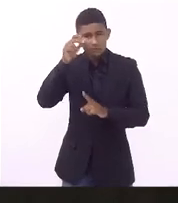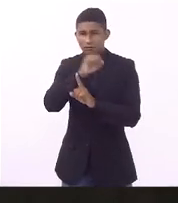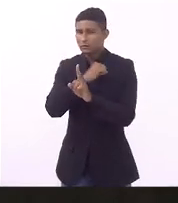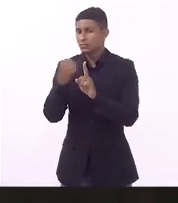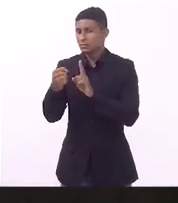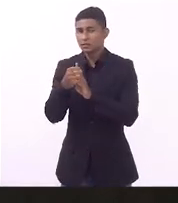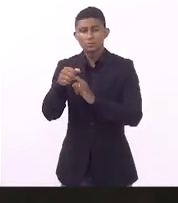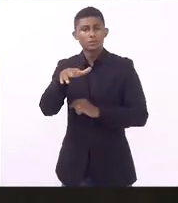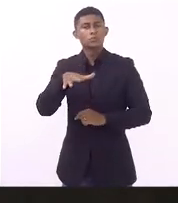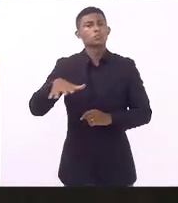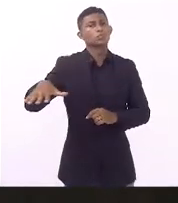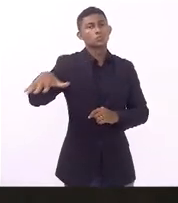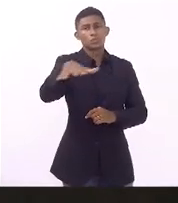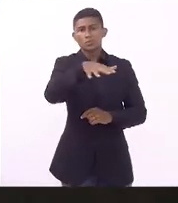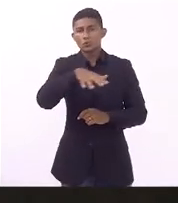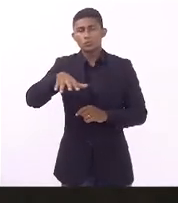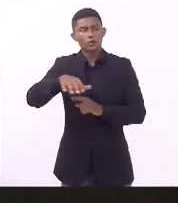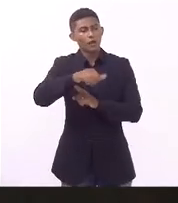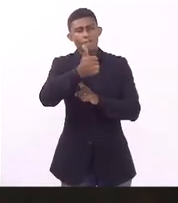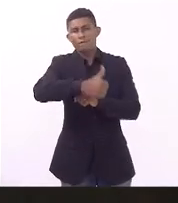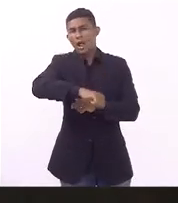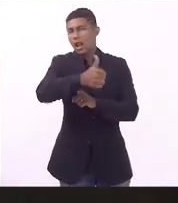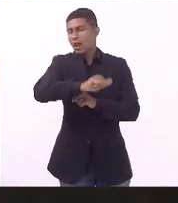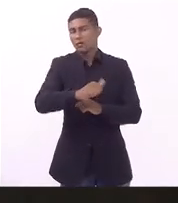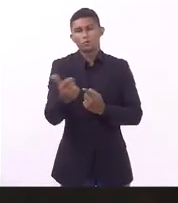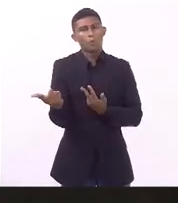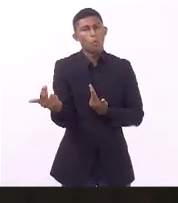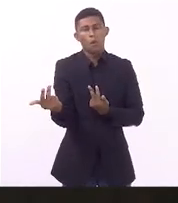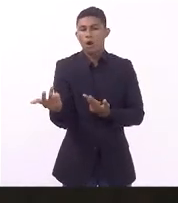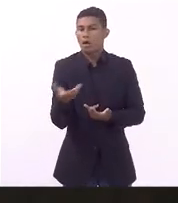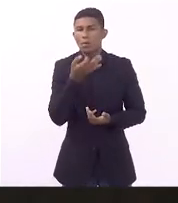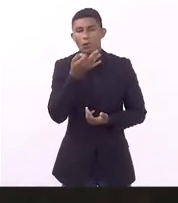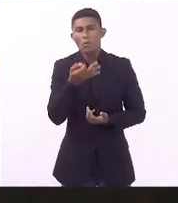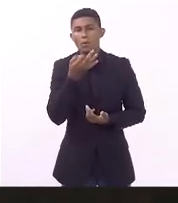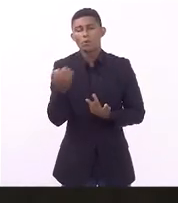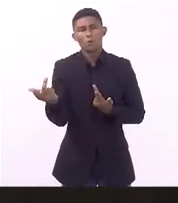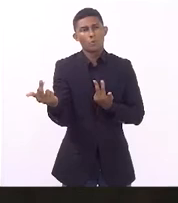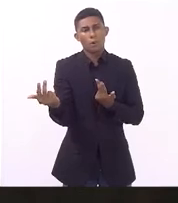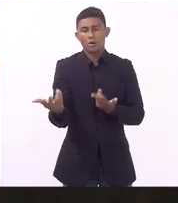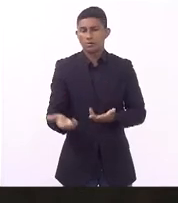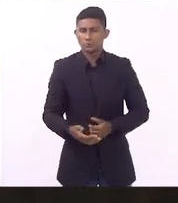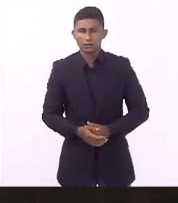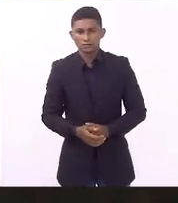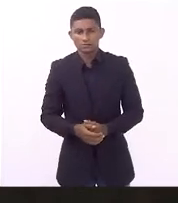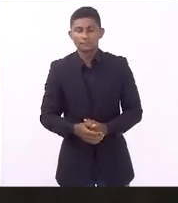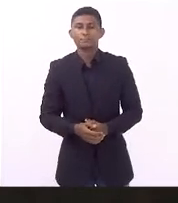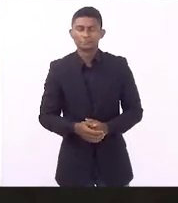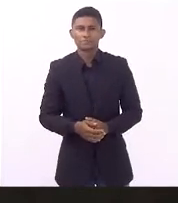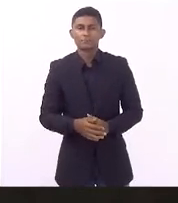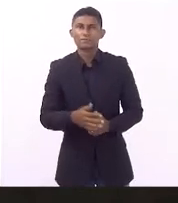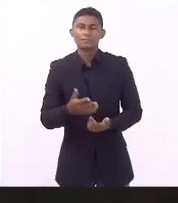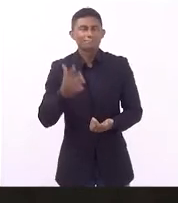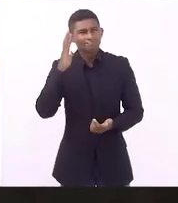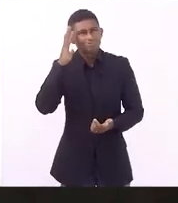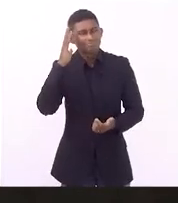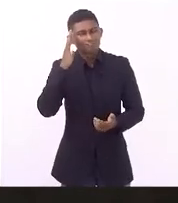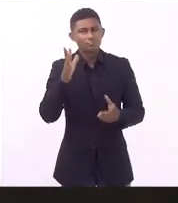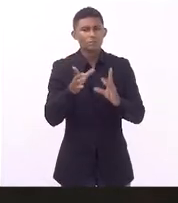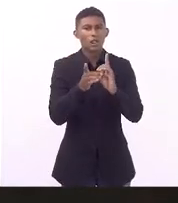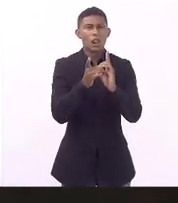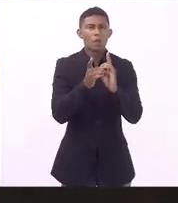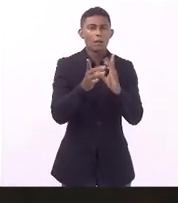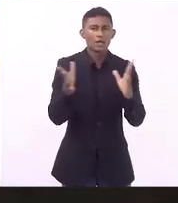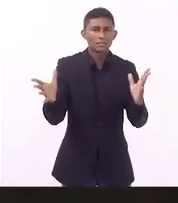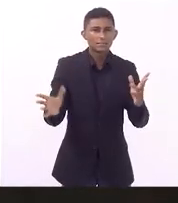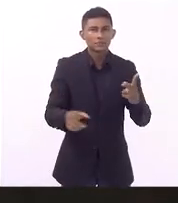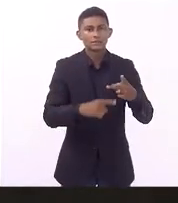sociedade brasileira. E quando a gente fala em democracia, ABI,